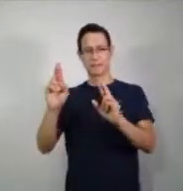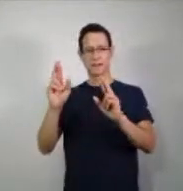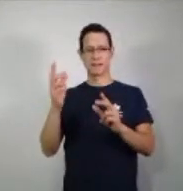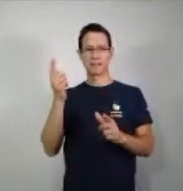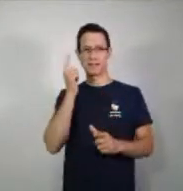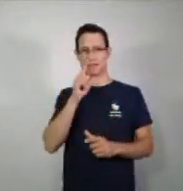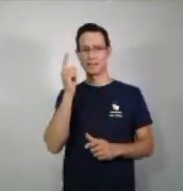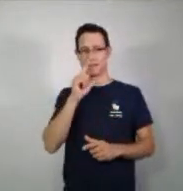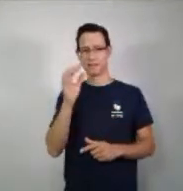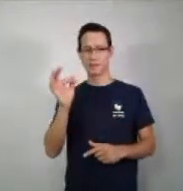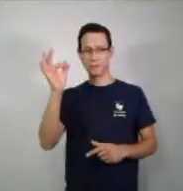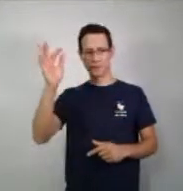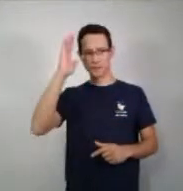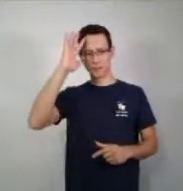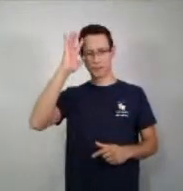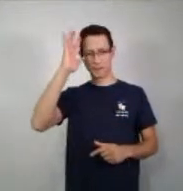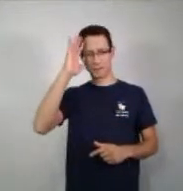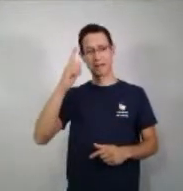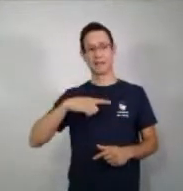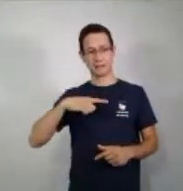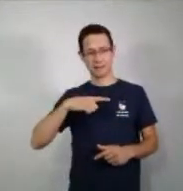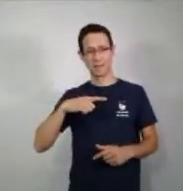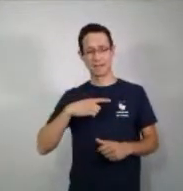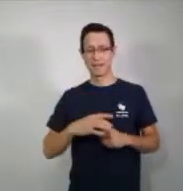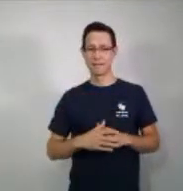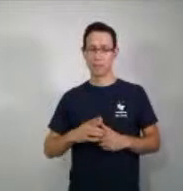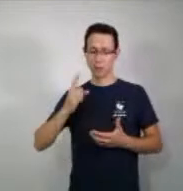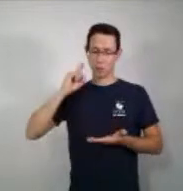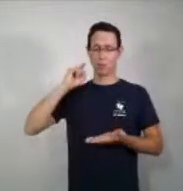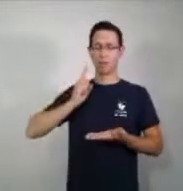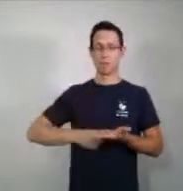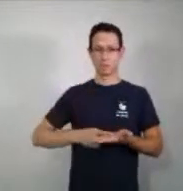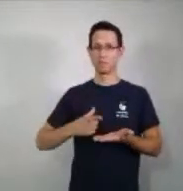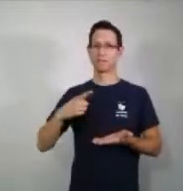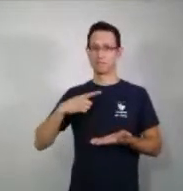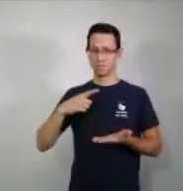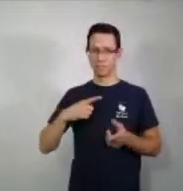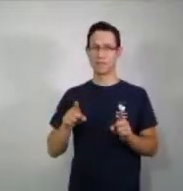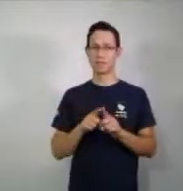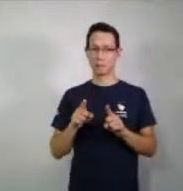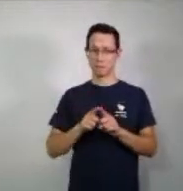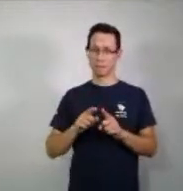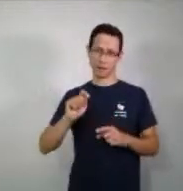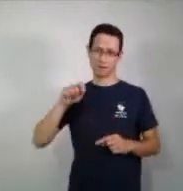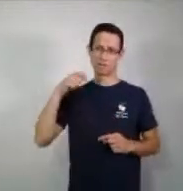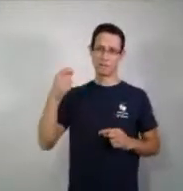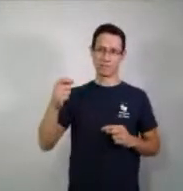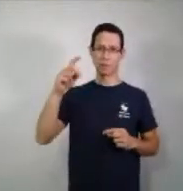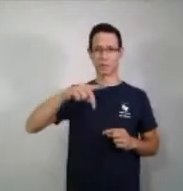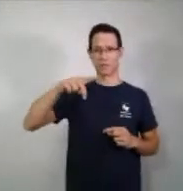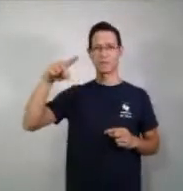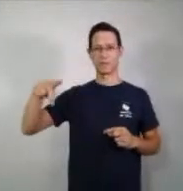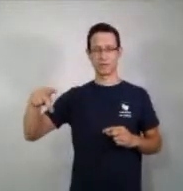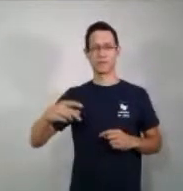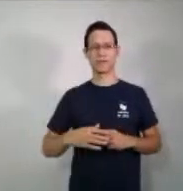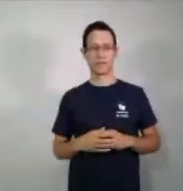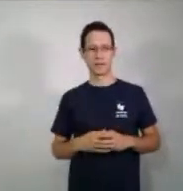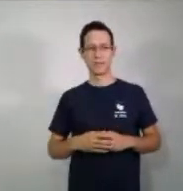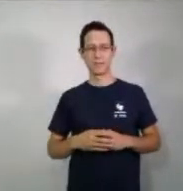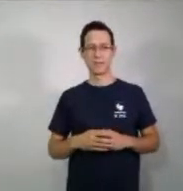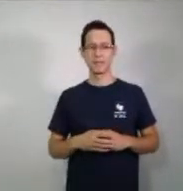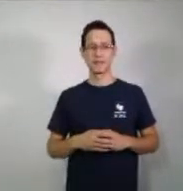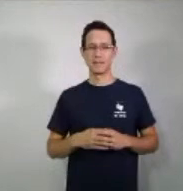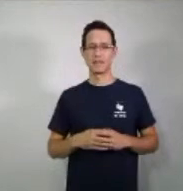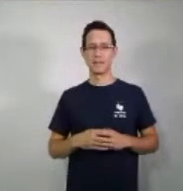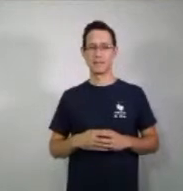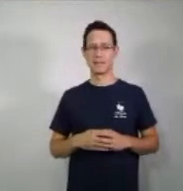sabe, um compromisso dele ali também, né, como professor, que também